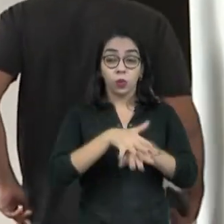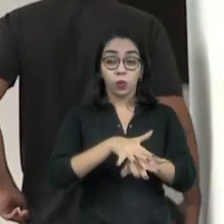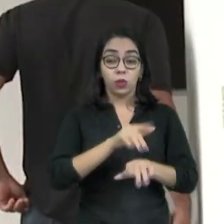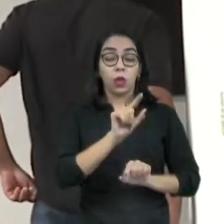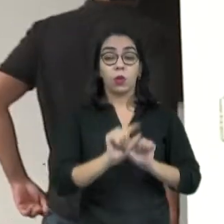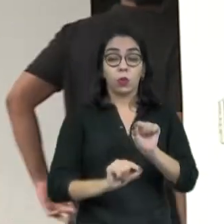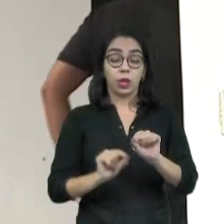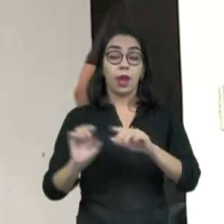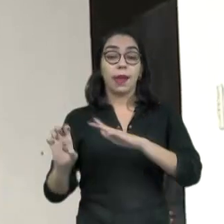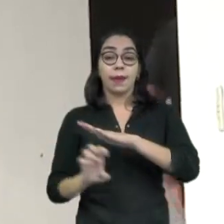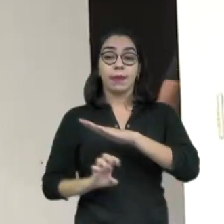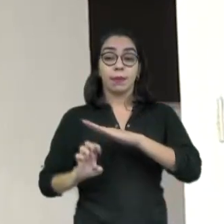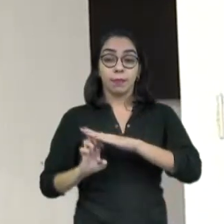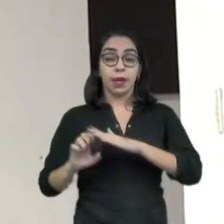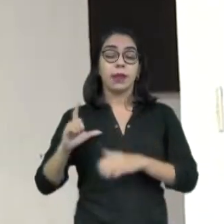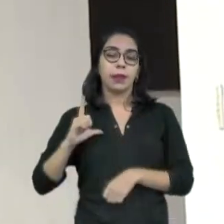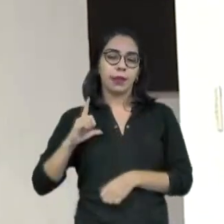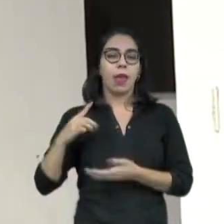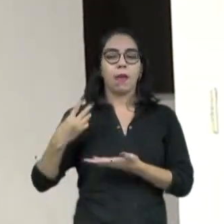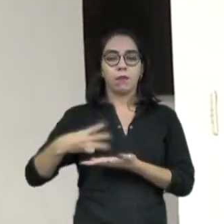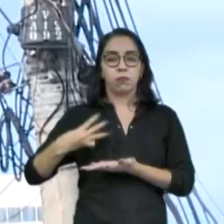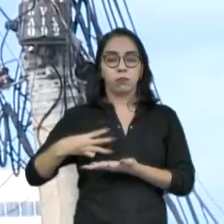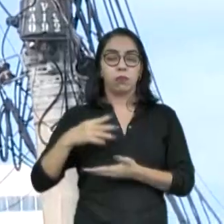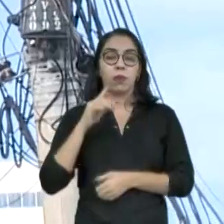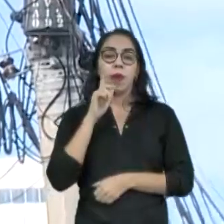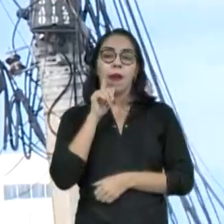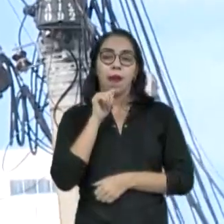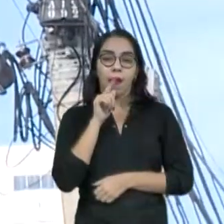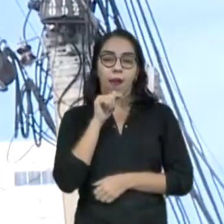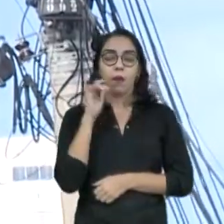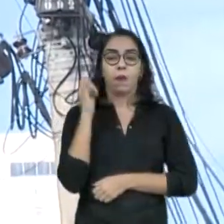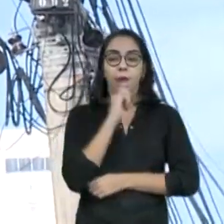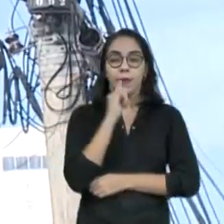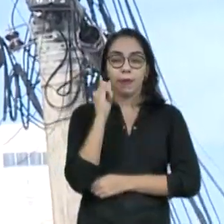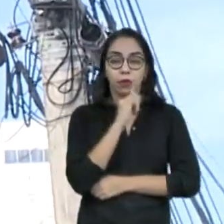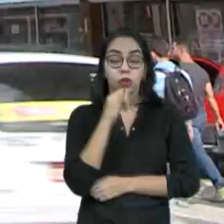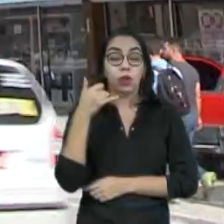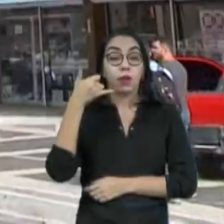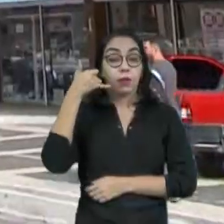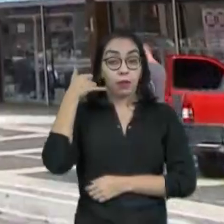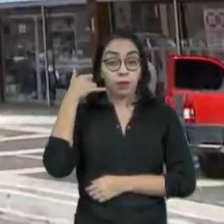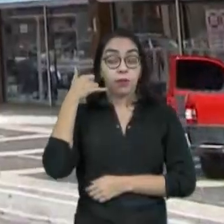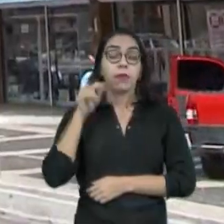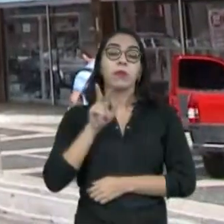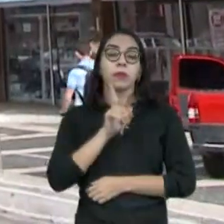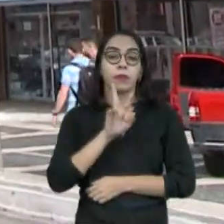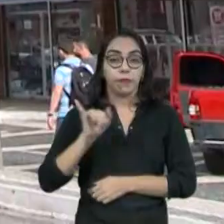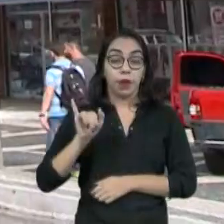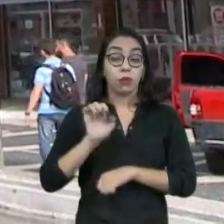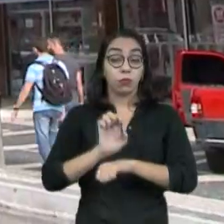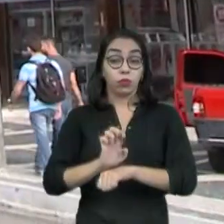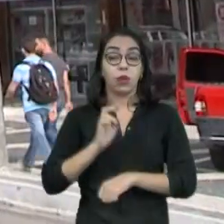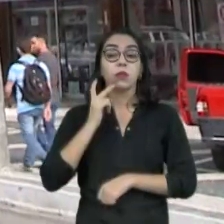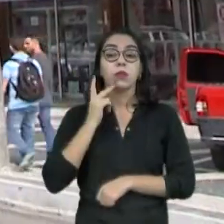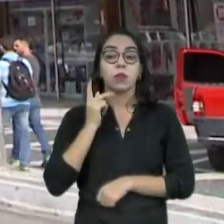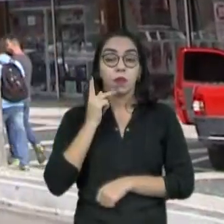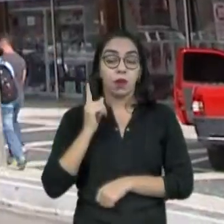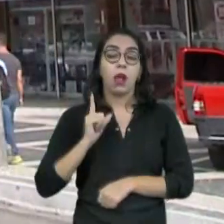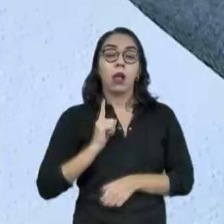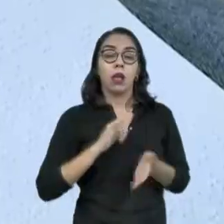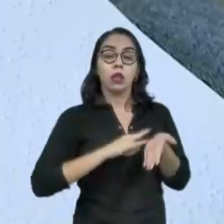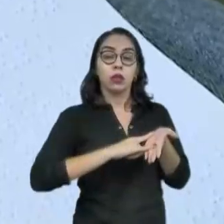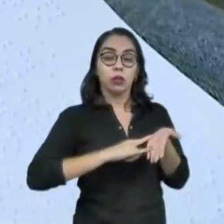empresas concessionárias de serviços de água energia e telefonia que atuam no Estado do Ceará emitam